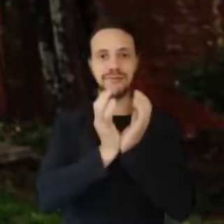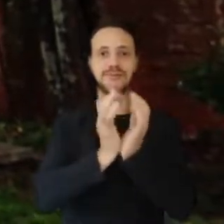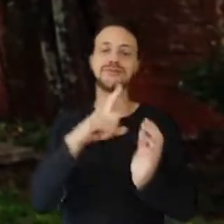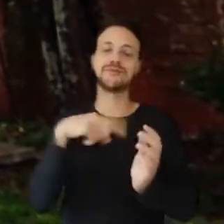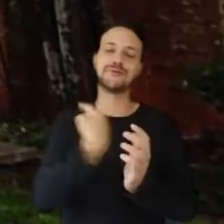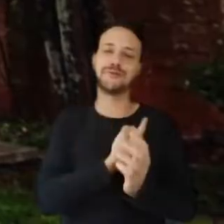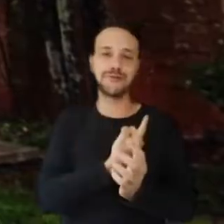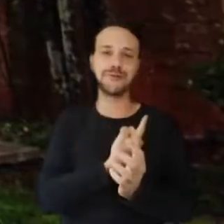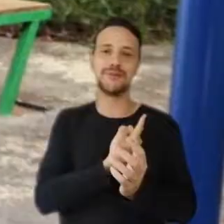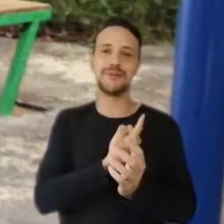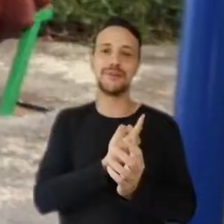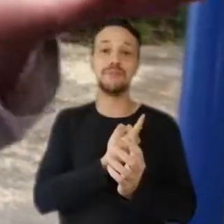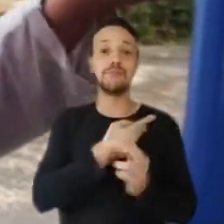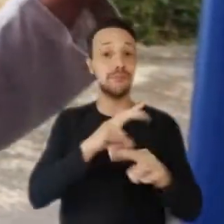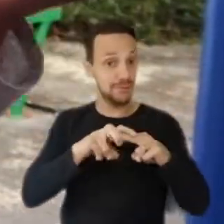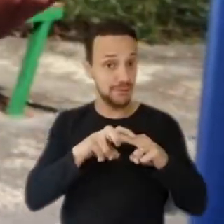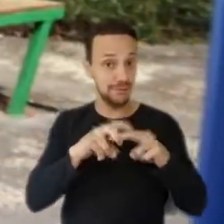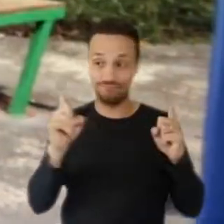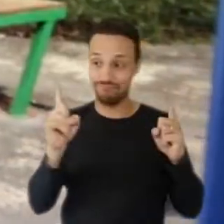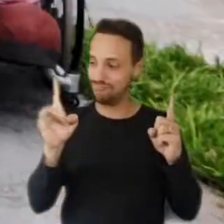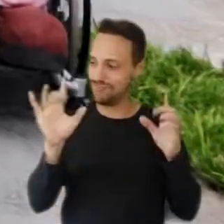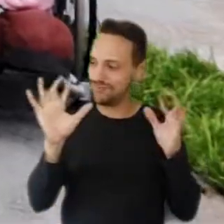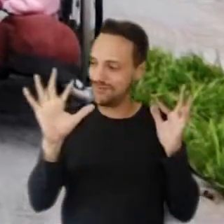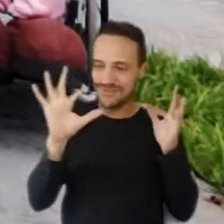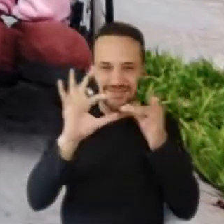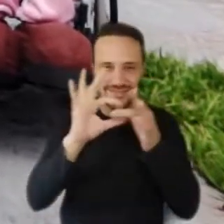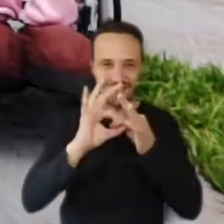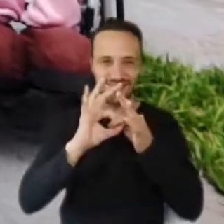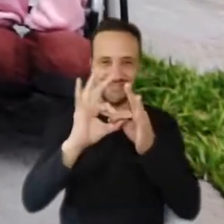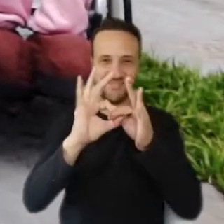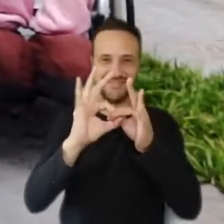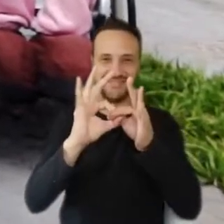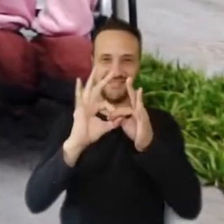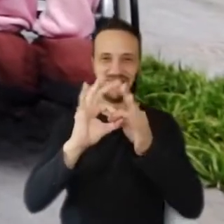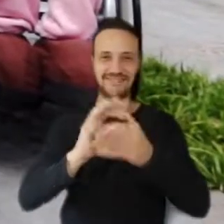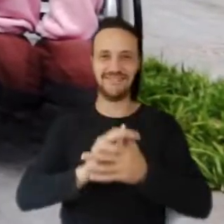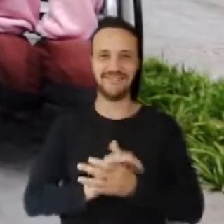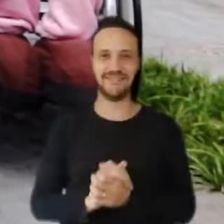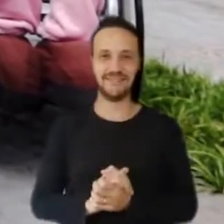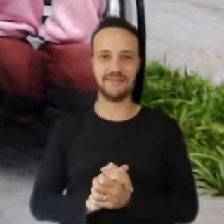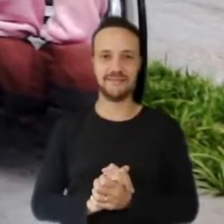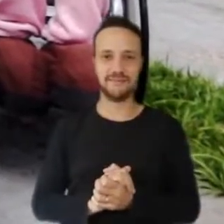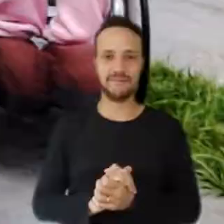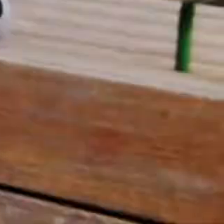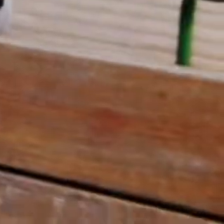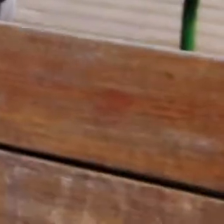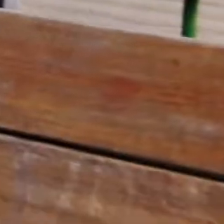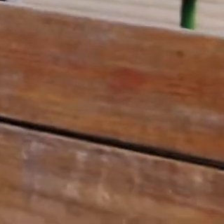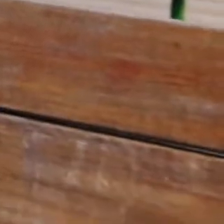é de todos nós. Afinal, juntos somos mais!